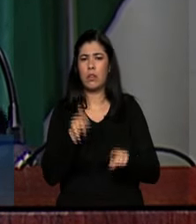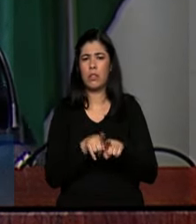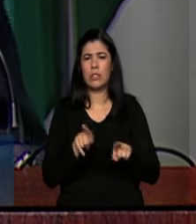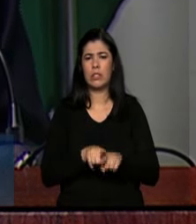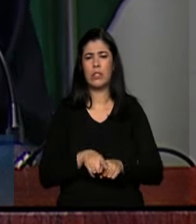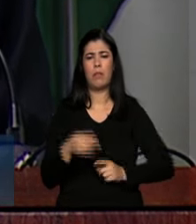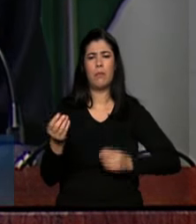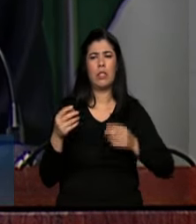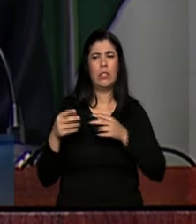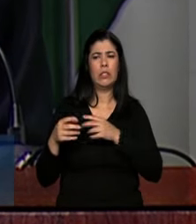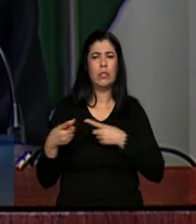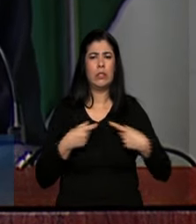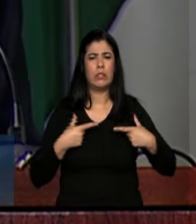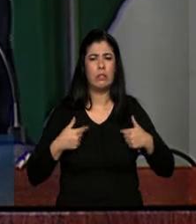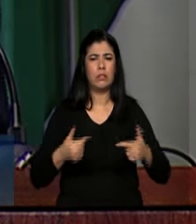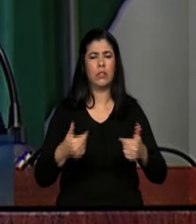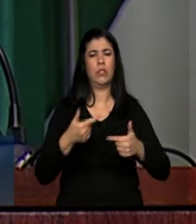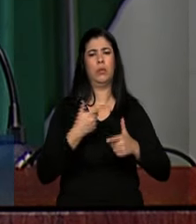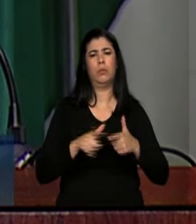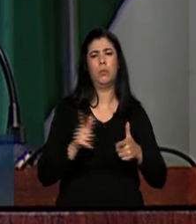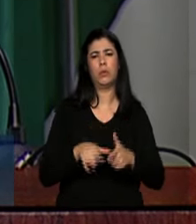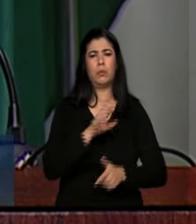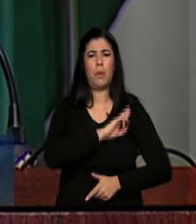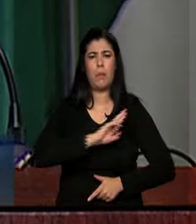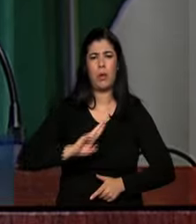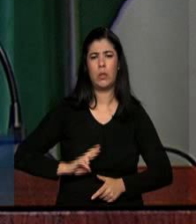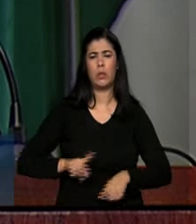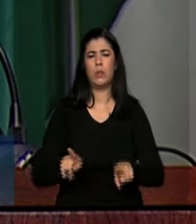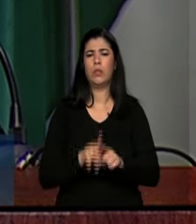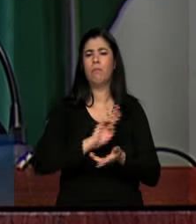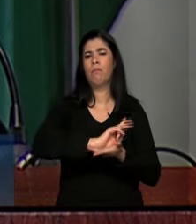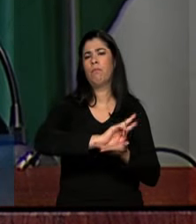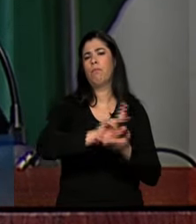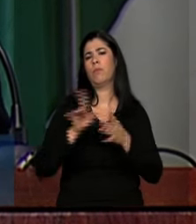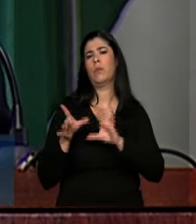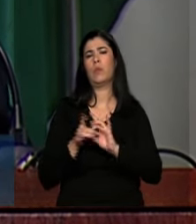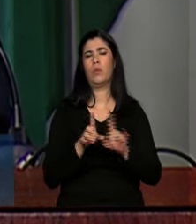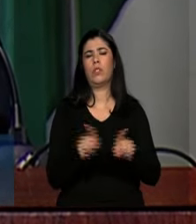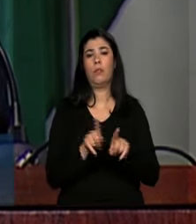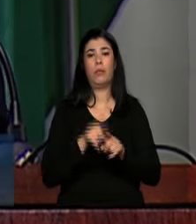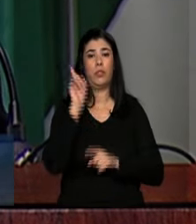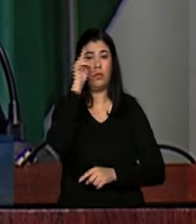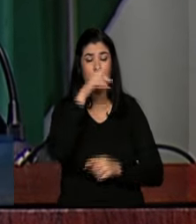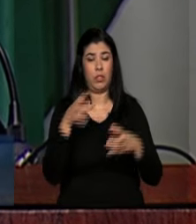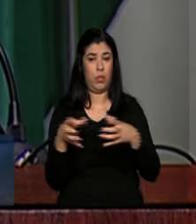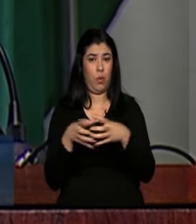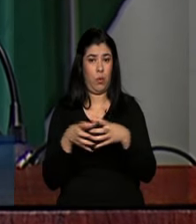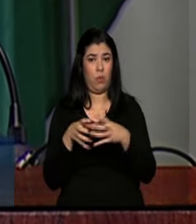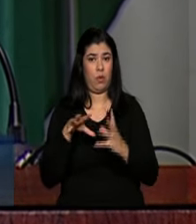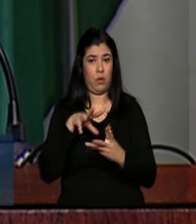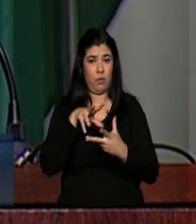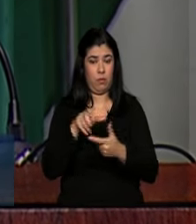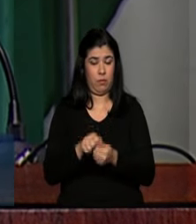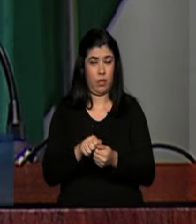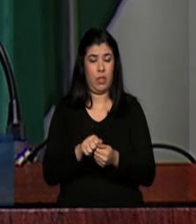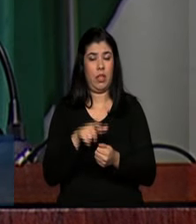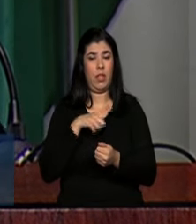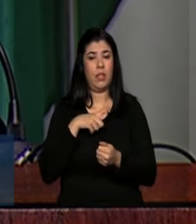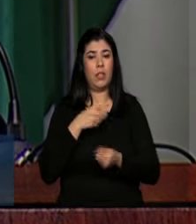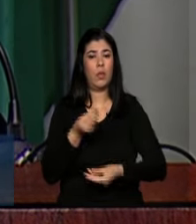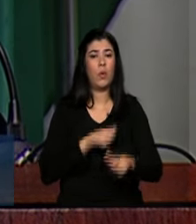ódios étnicos e religiosos. São alimentados também pela grande dificuldade da comunidade internacional de